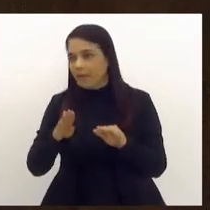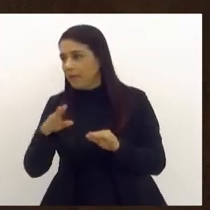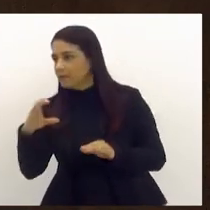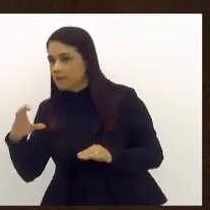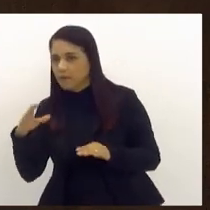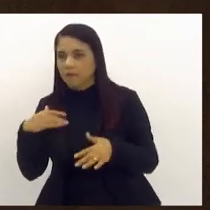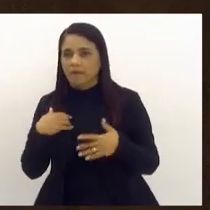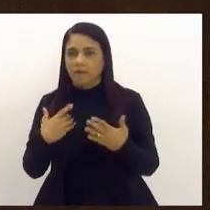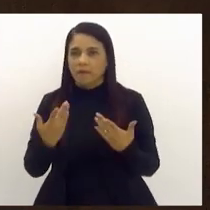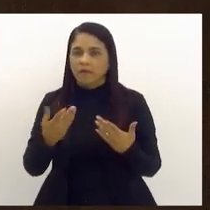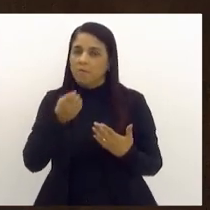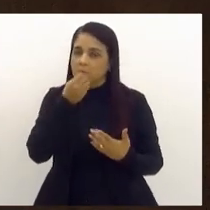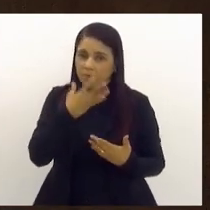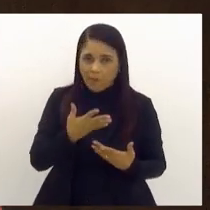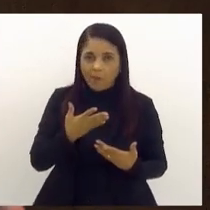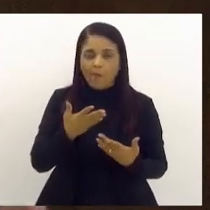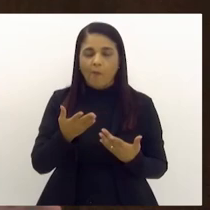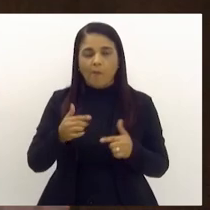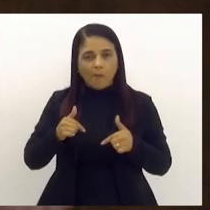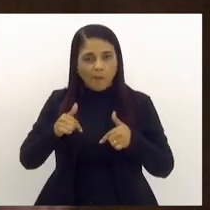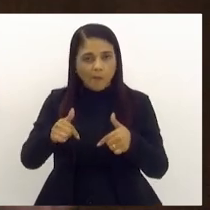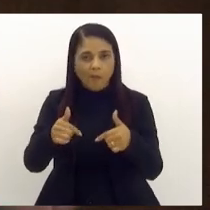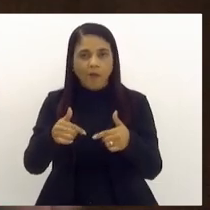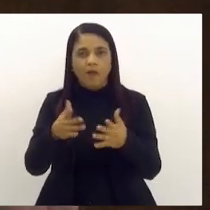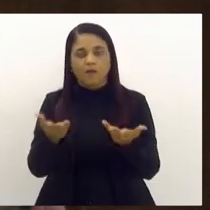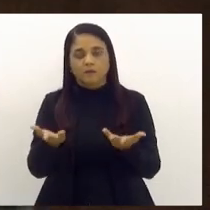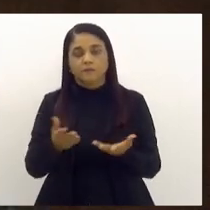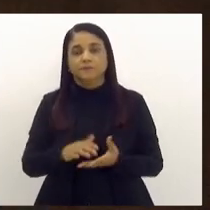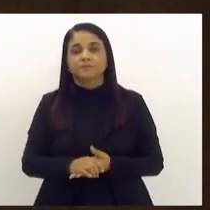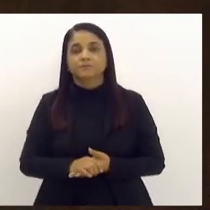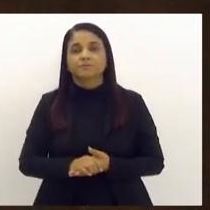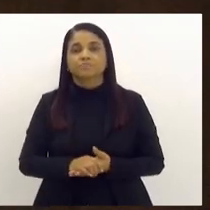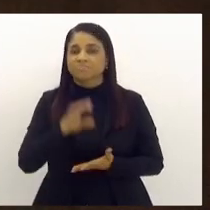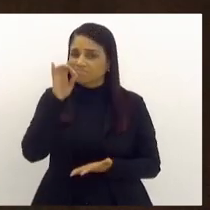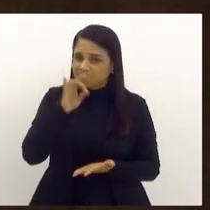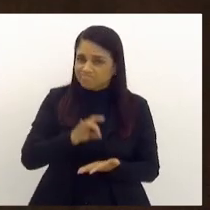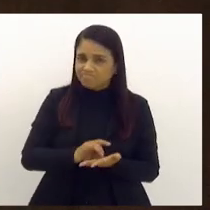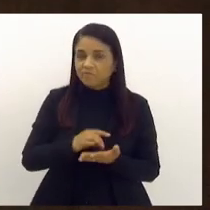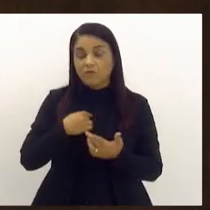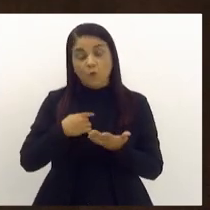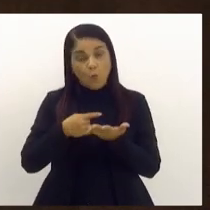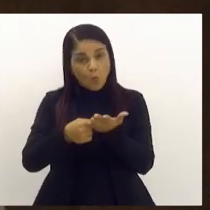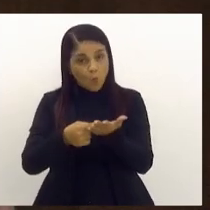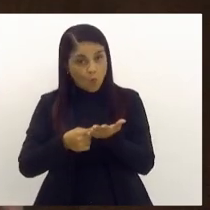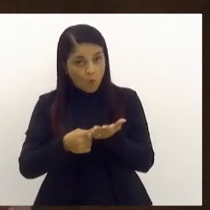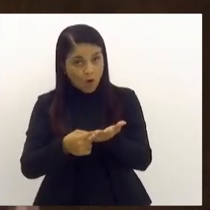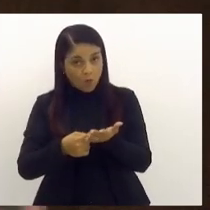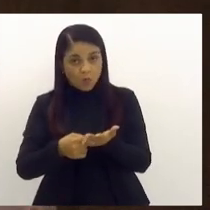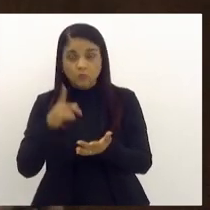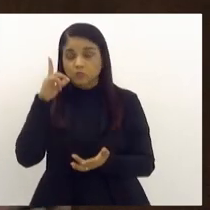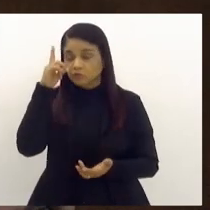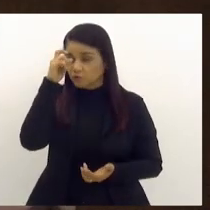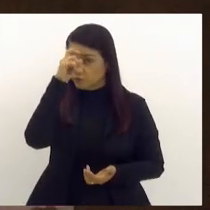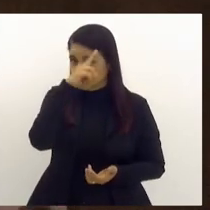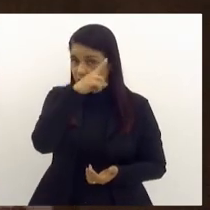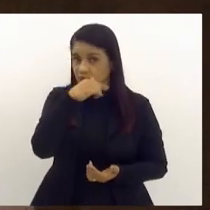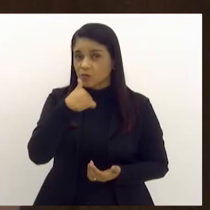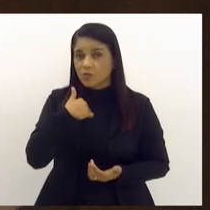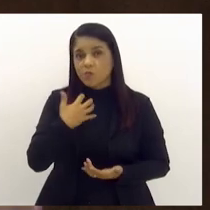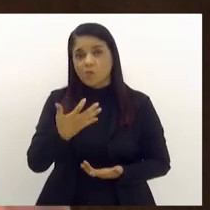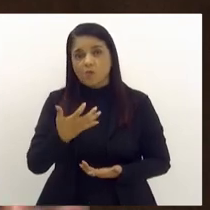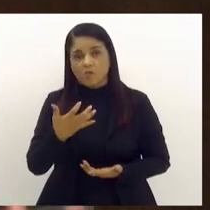isso é bom para a situação. Mas fato é, presidente, foi um acordo difícil. Eu queria